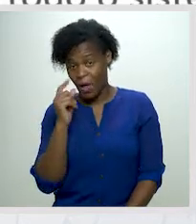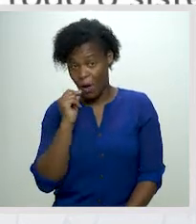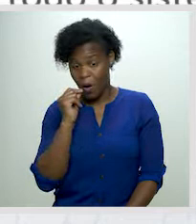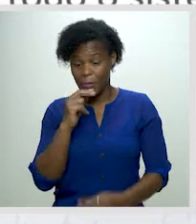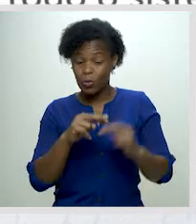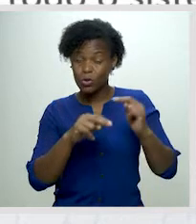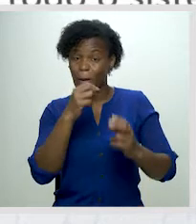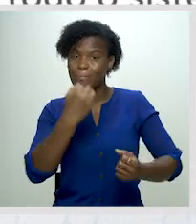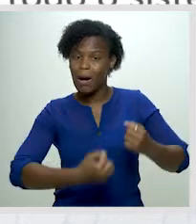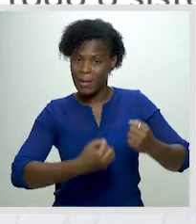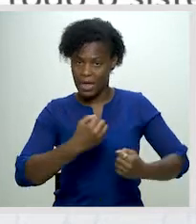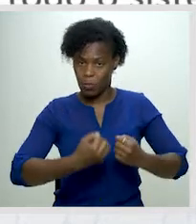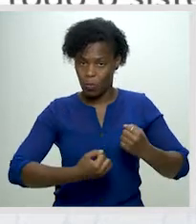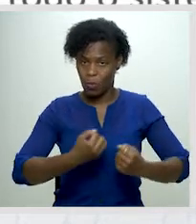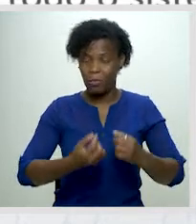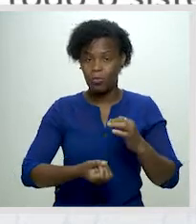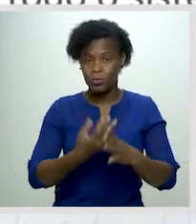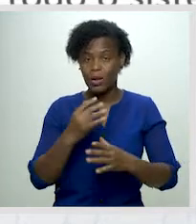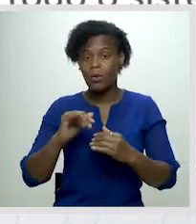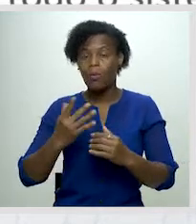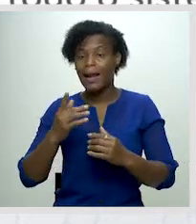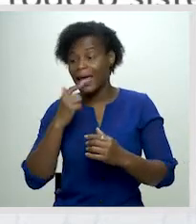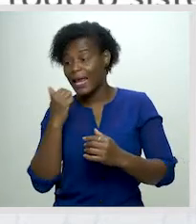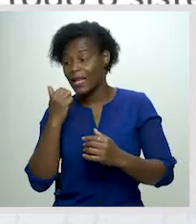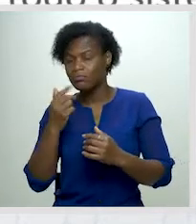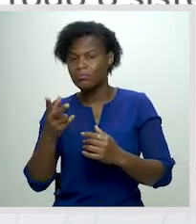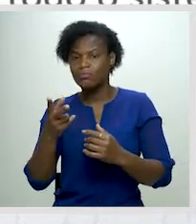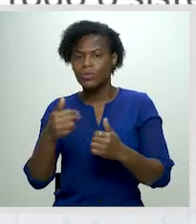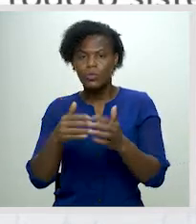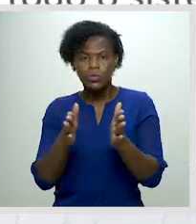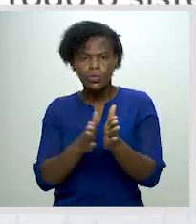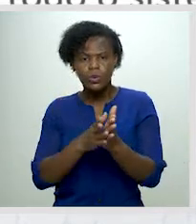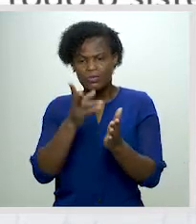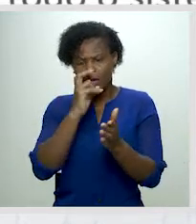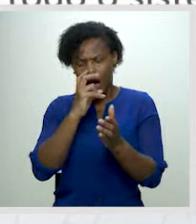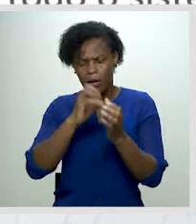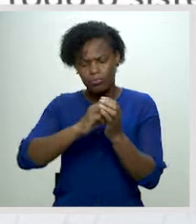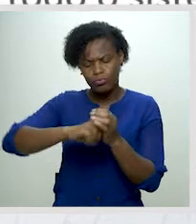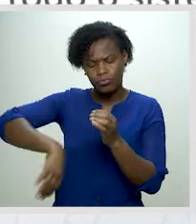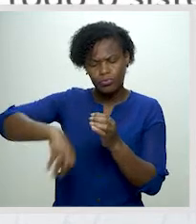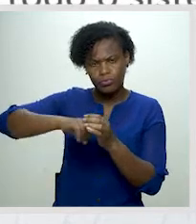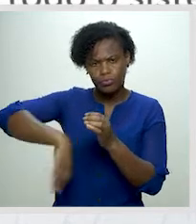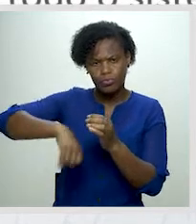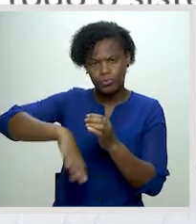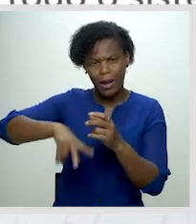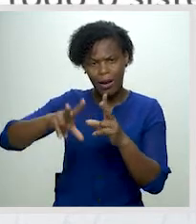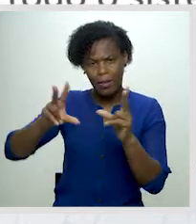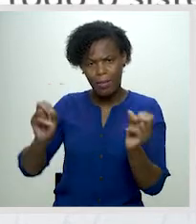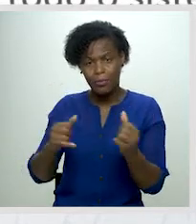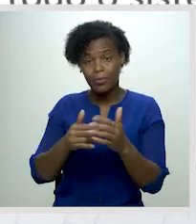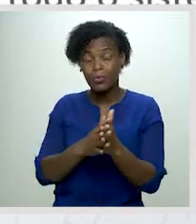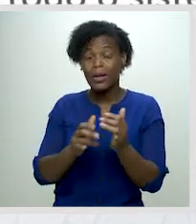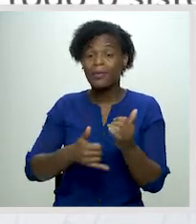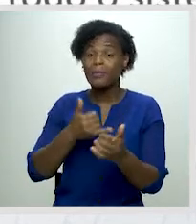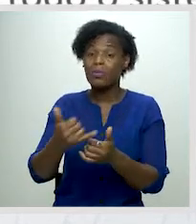Construiu um aparelho no qual, depois de ter extraído todo o ar deste aparelho, obviamente, introduziu